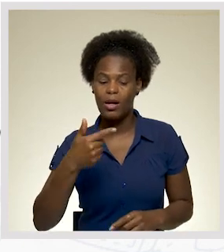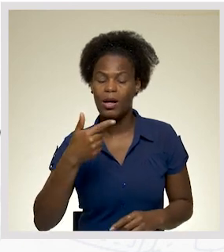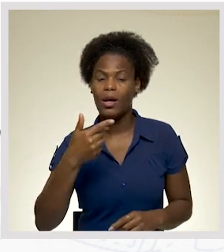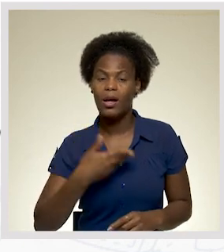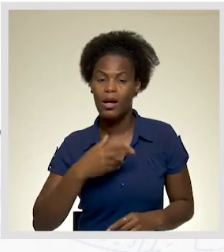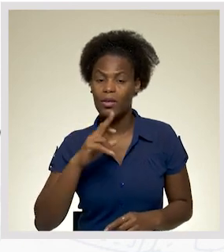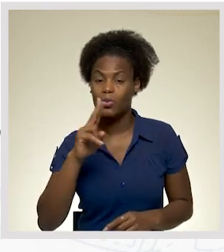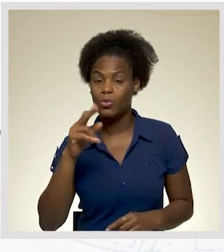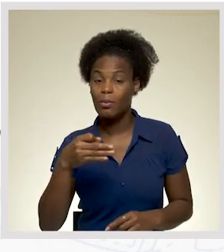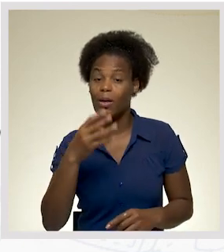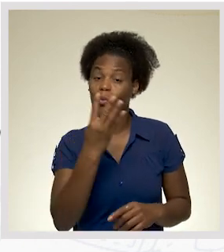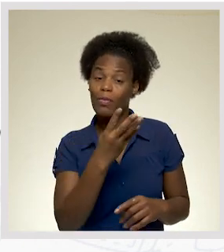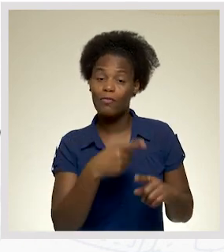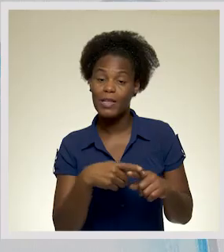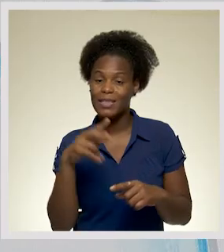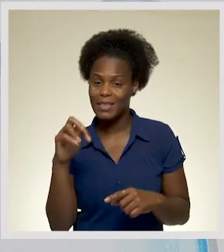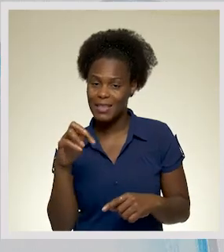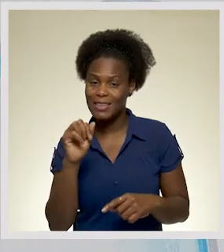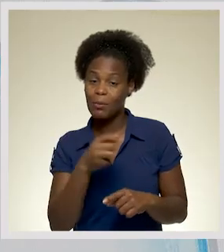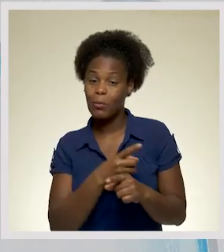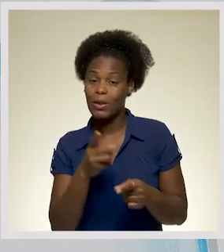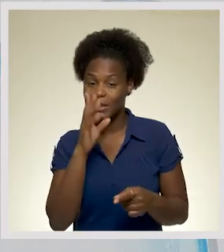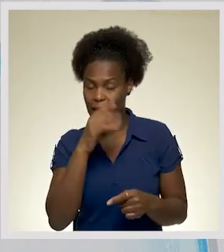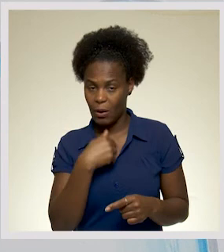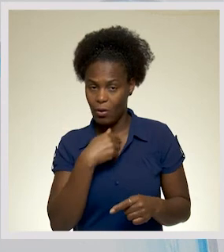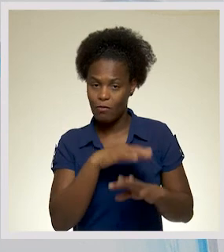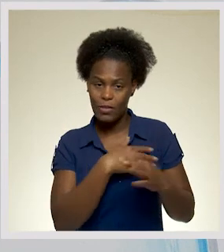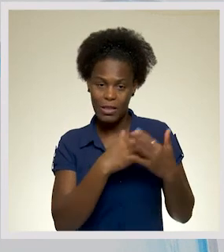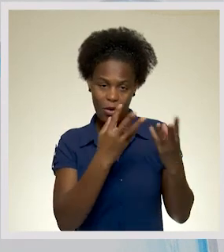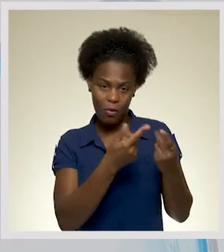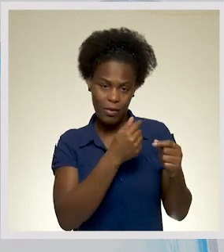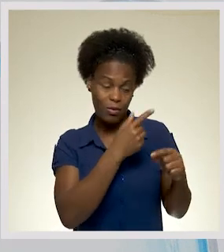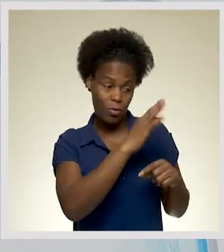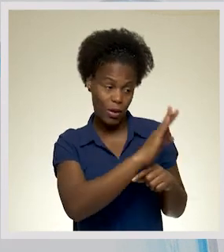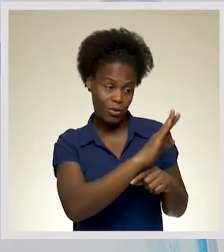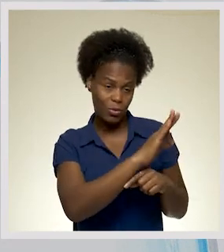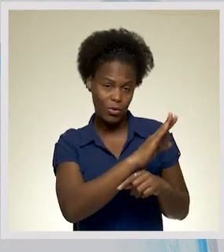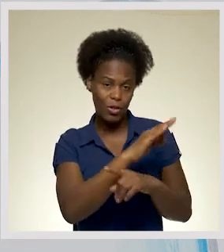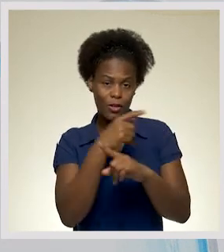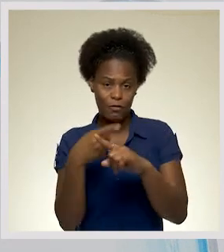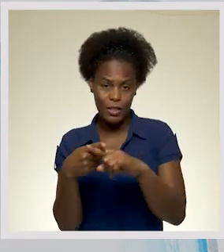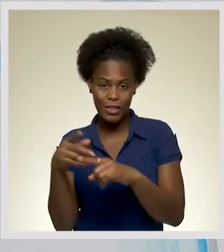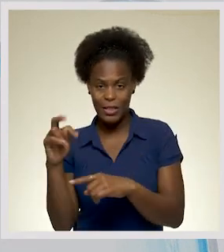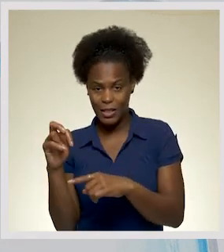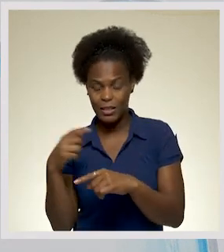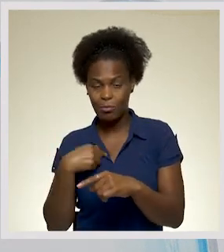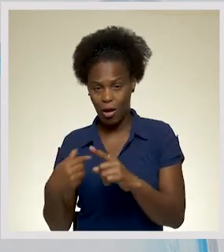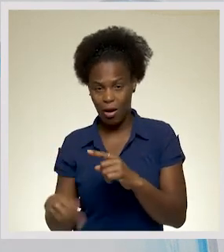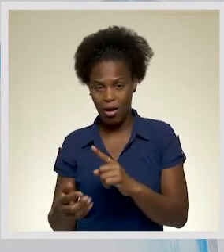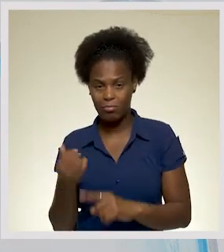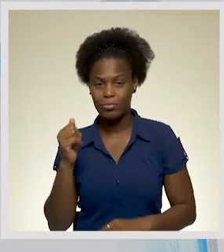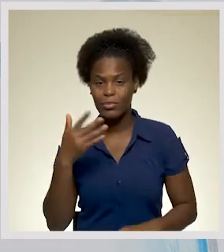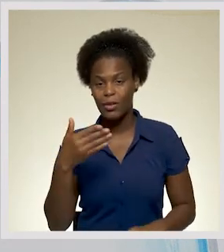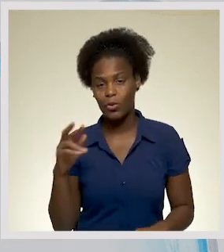quádruplo de 3. Correto. Porque se eu multiplicar 4 vezes 3,